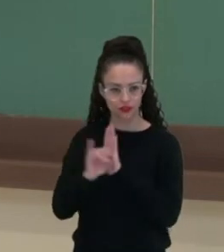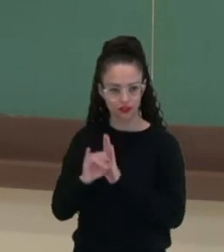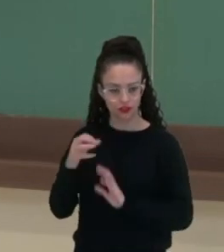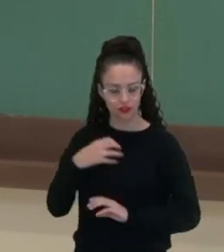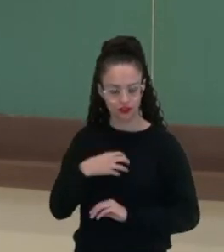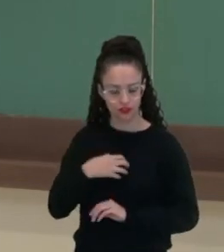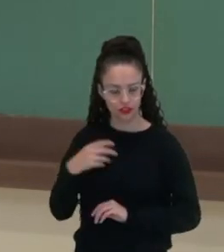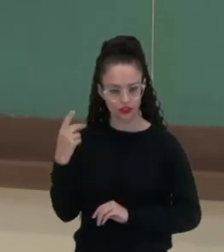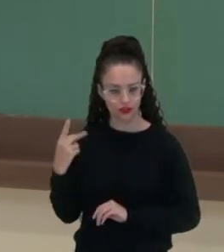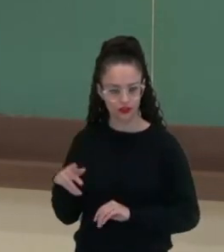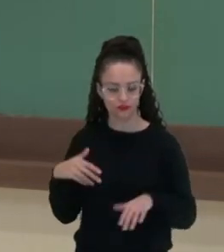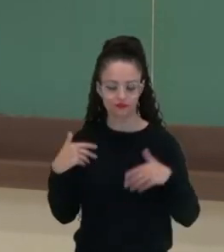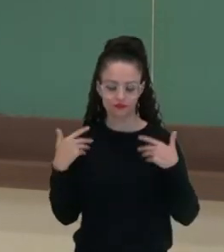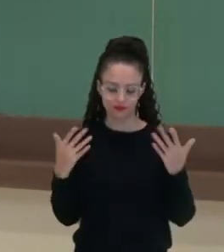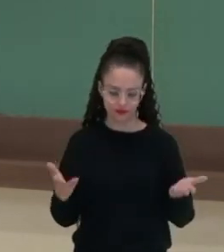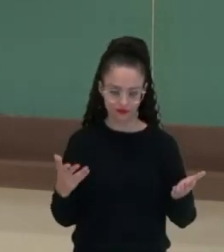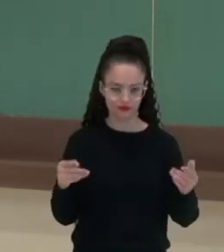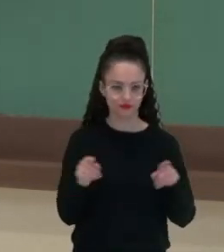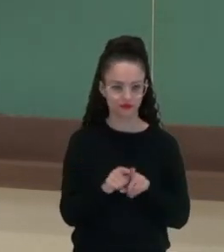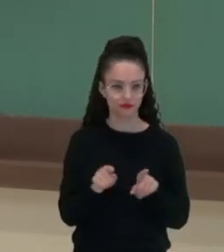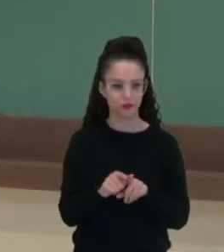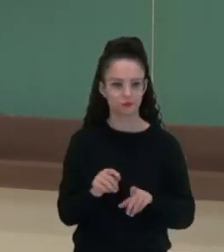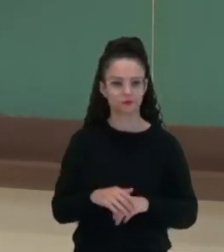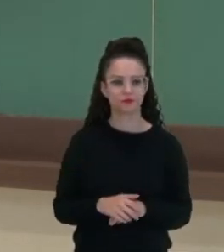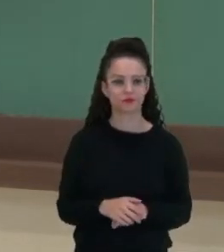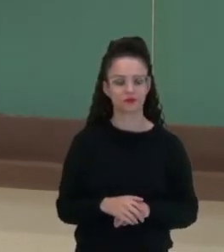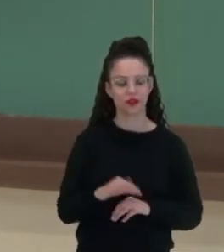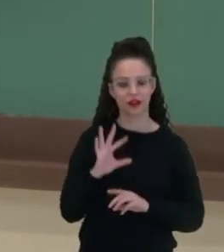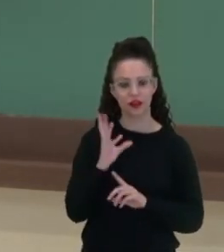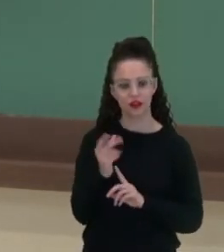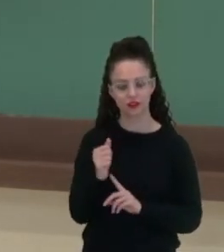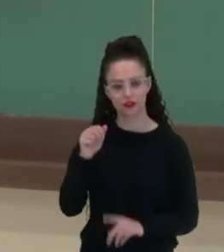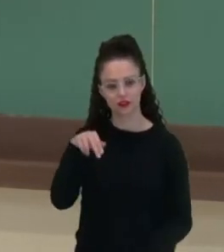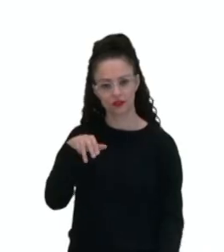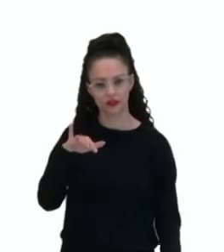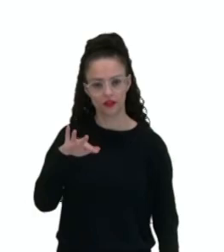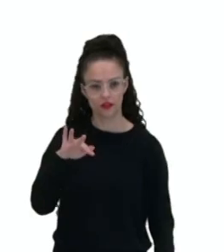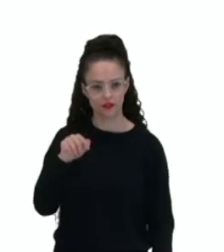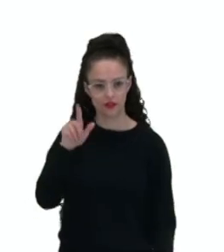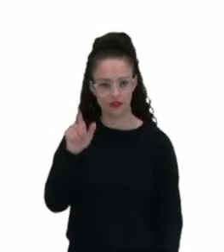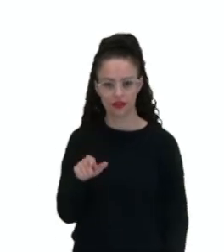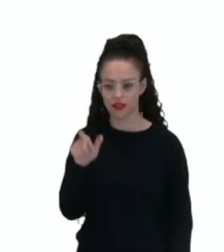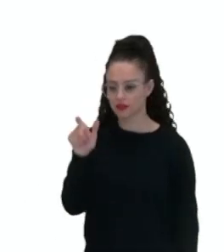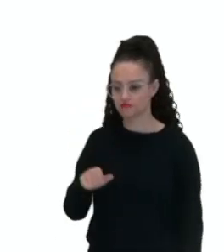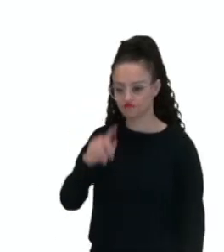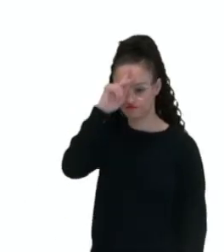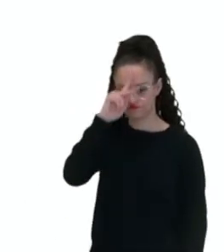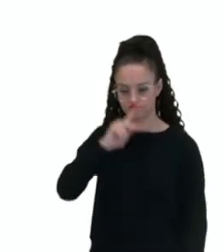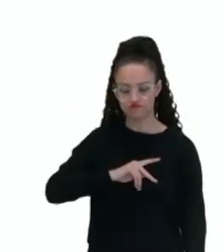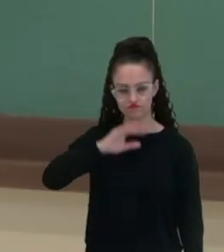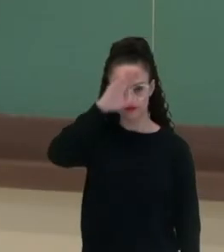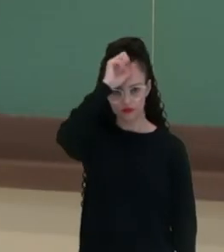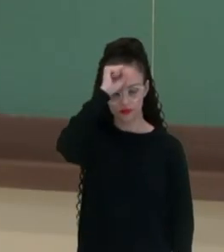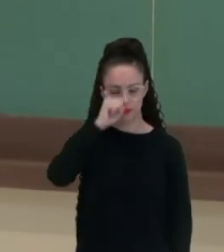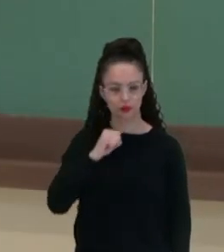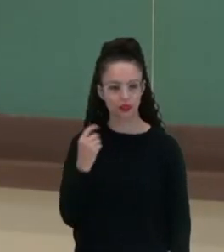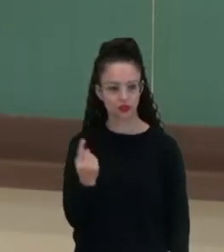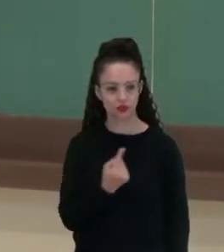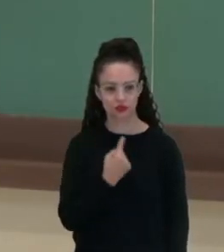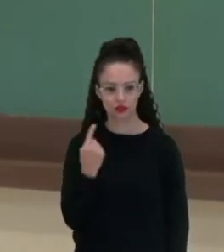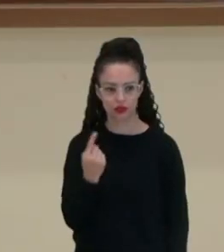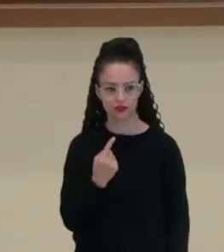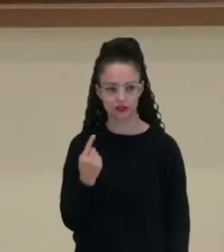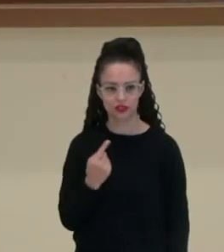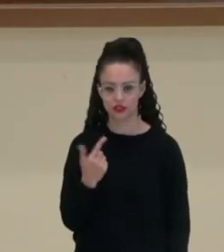jeito de se expressarem. Então, isso aí. Os artistas da arte naif são autodidatas, né? Então eles não têm uma formação,